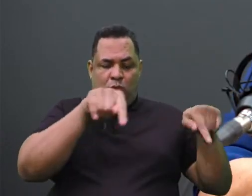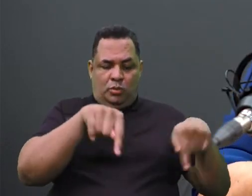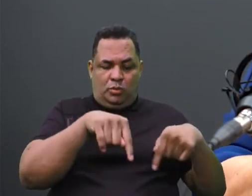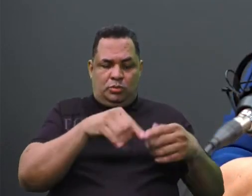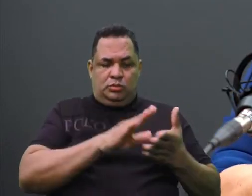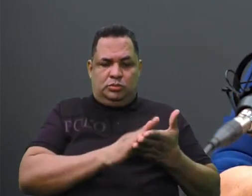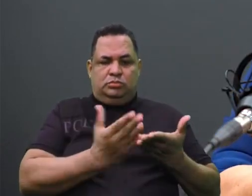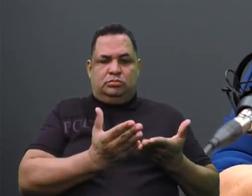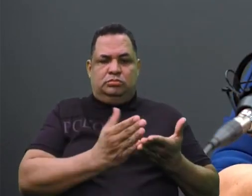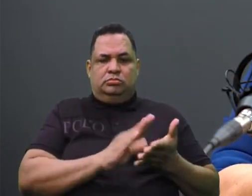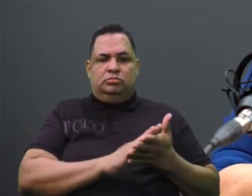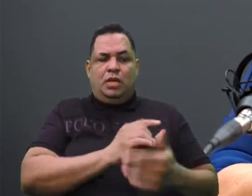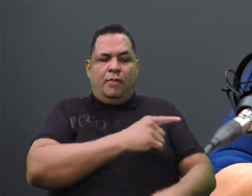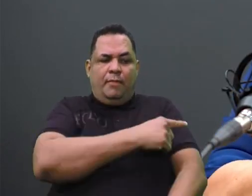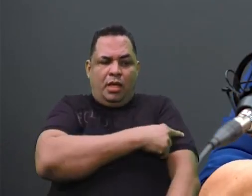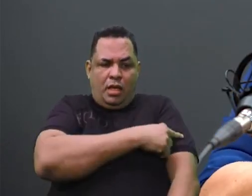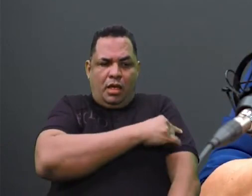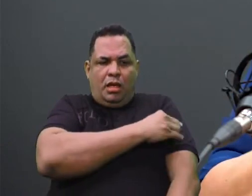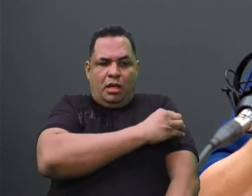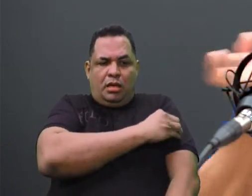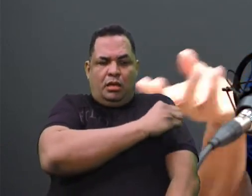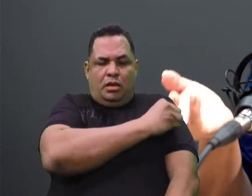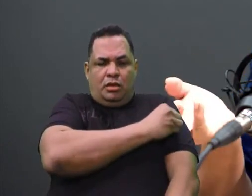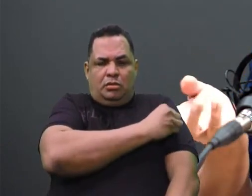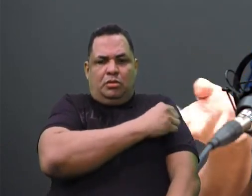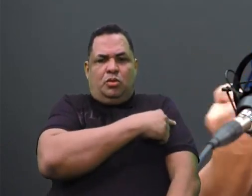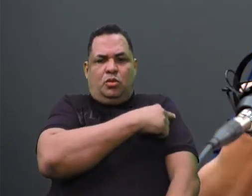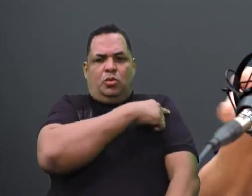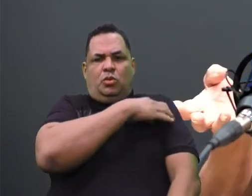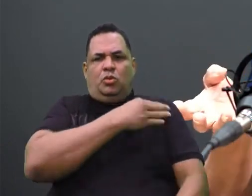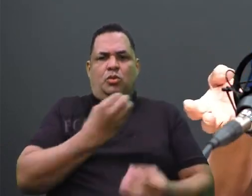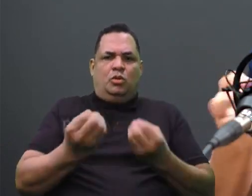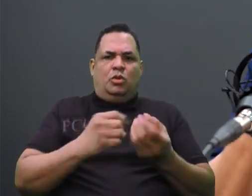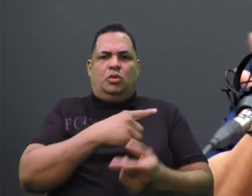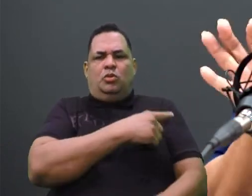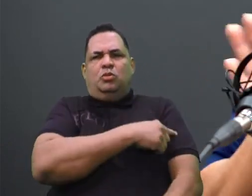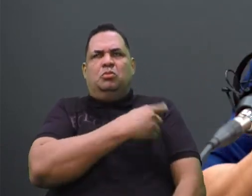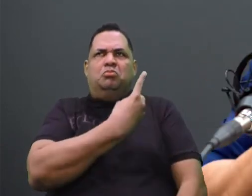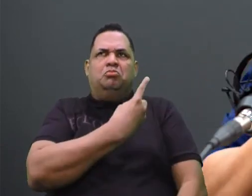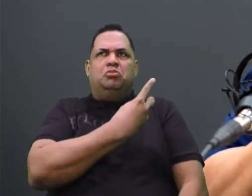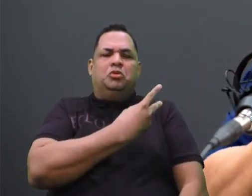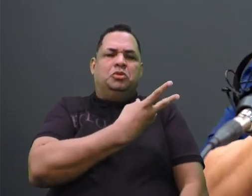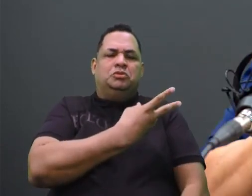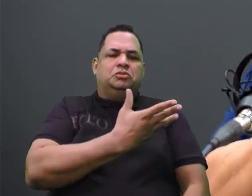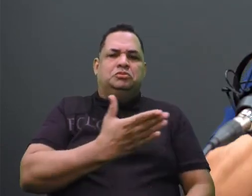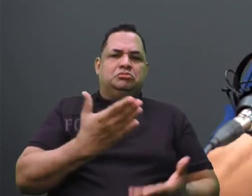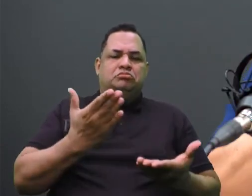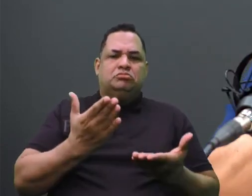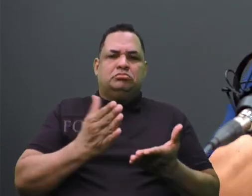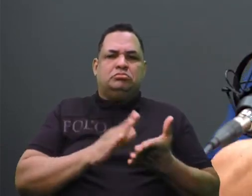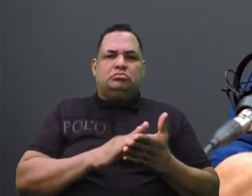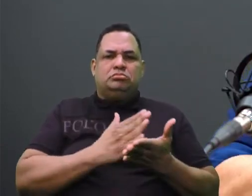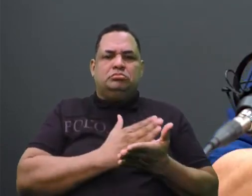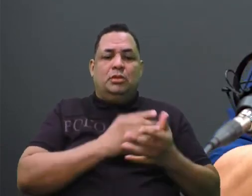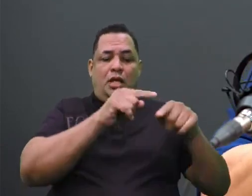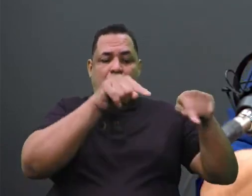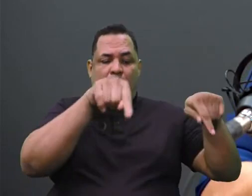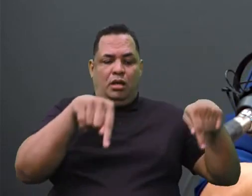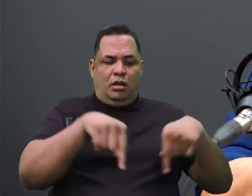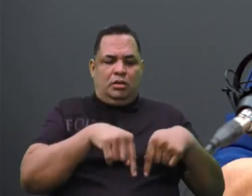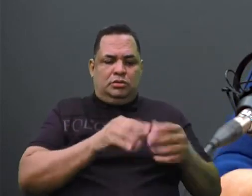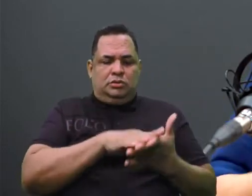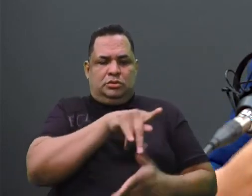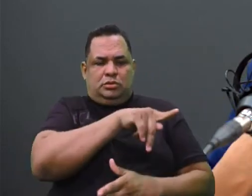um pré-escolar. Eu não sei como é que é hoje, pré-1. Eu acho que é pré-1. E aí eu fui para uma sala com